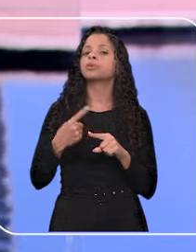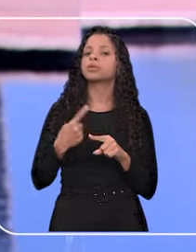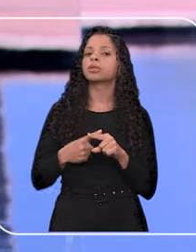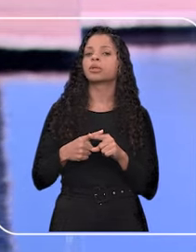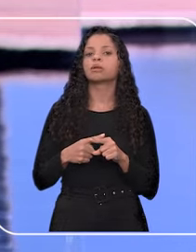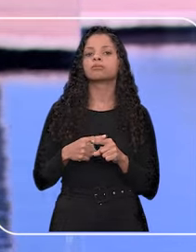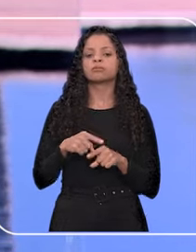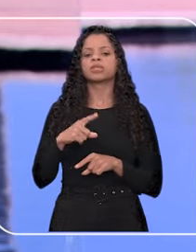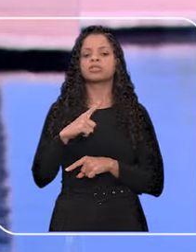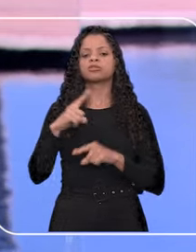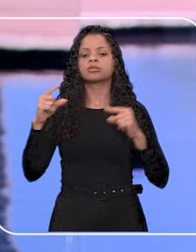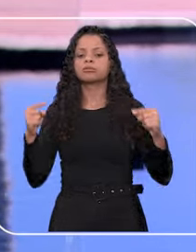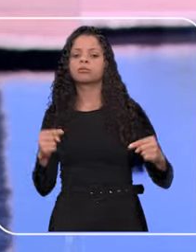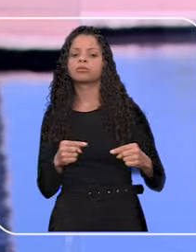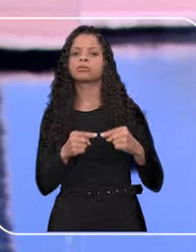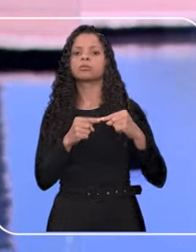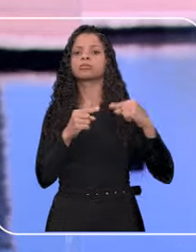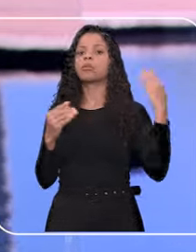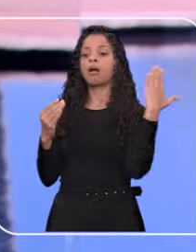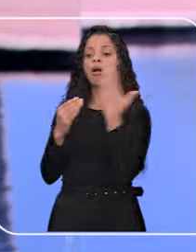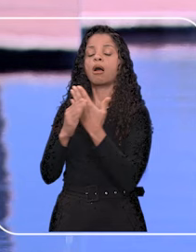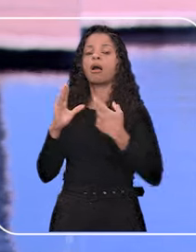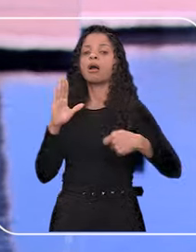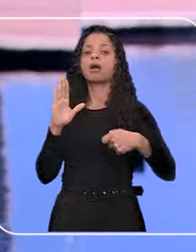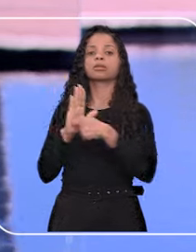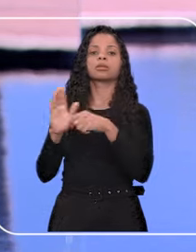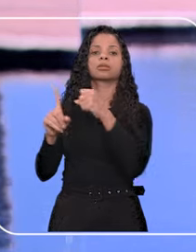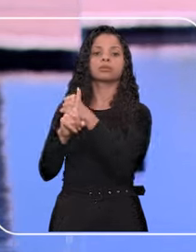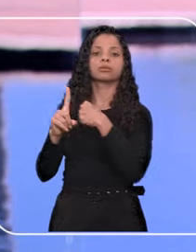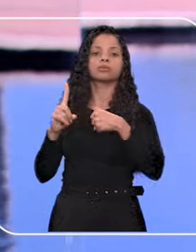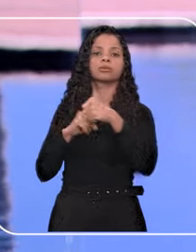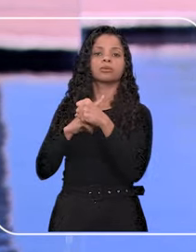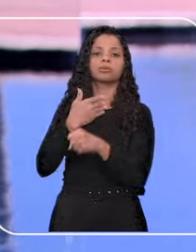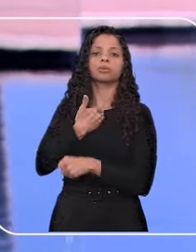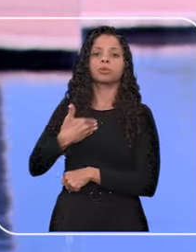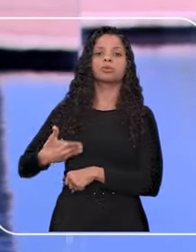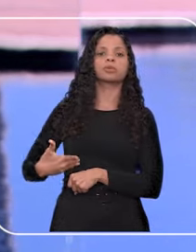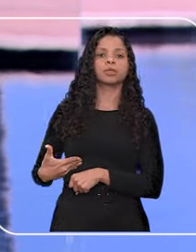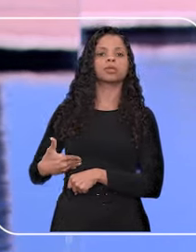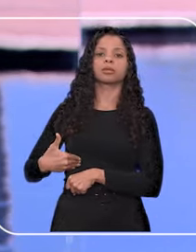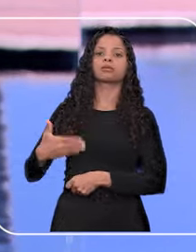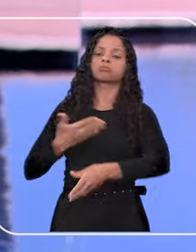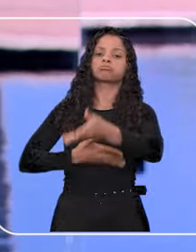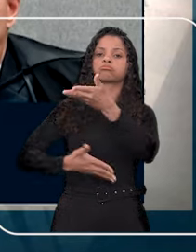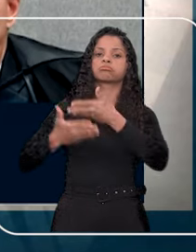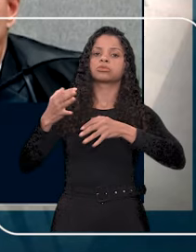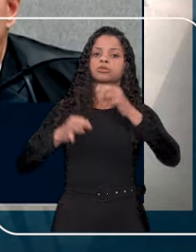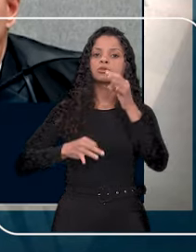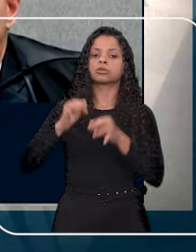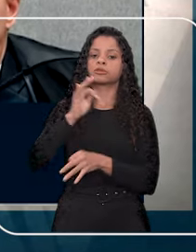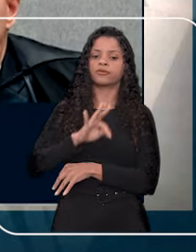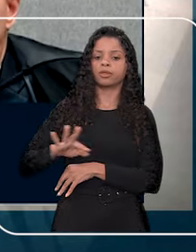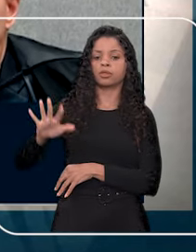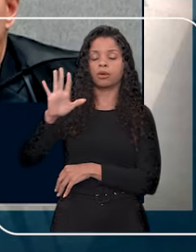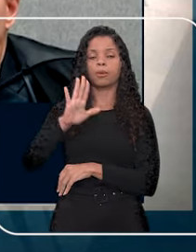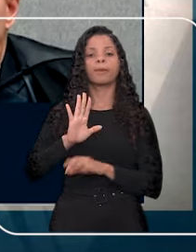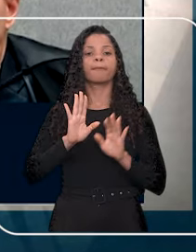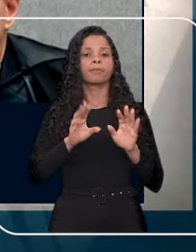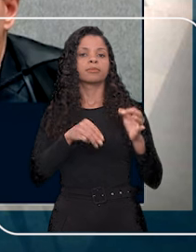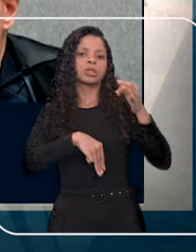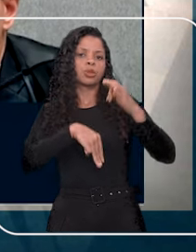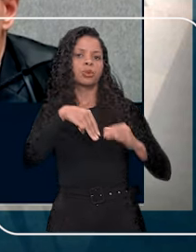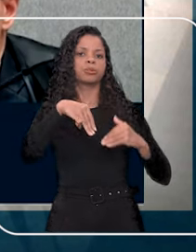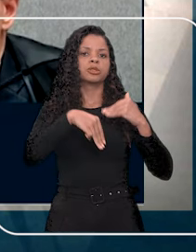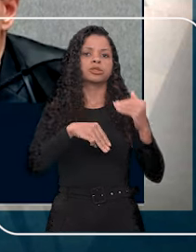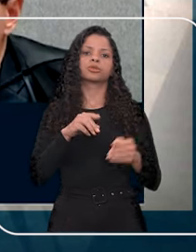indenização por reconhecer a conexão com uma ação civil pública em tramitação na justiça federal segundo o ministro Gurgel de